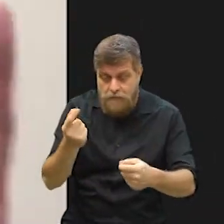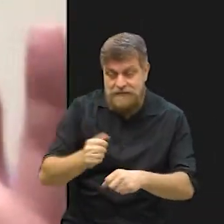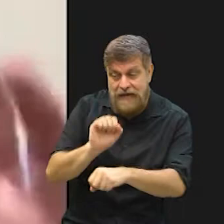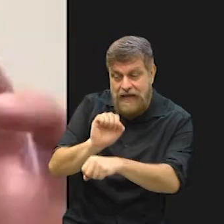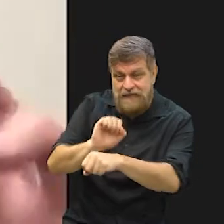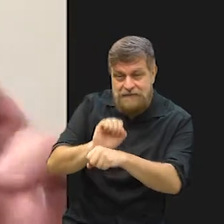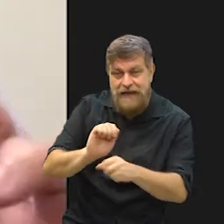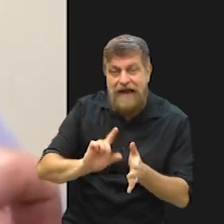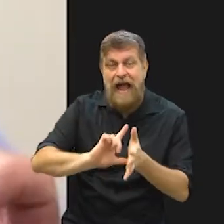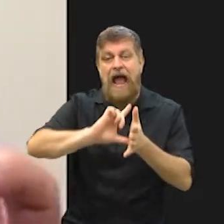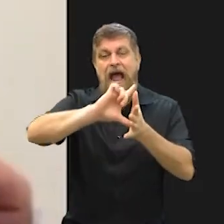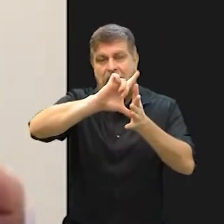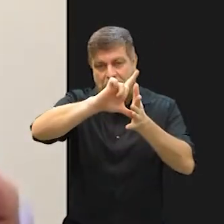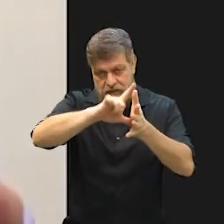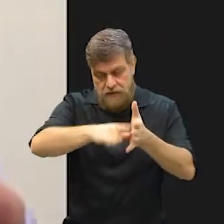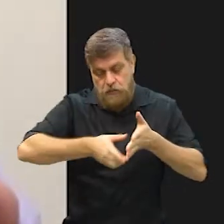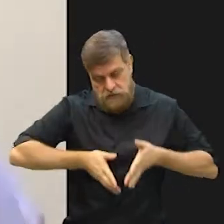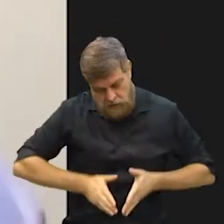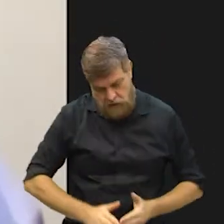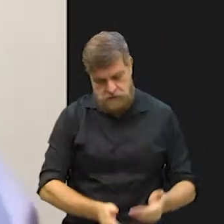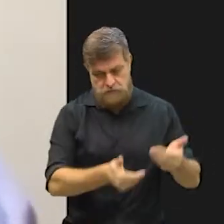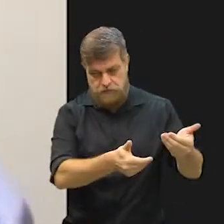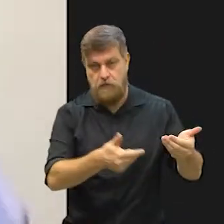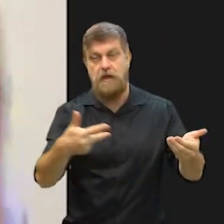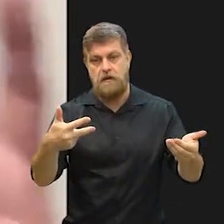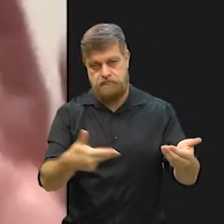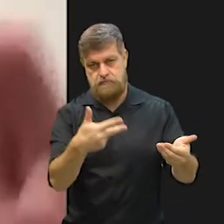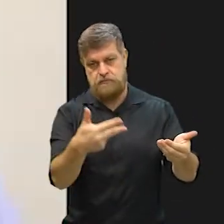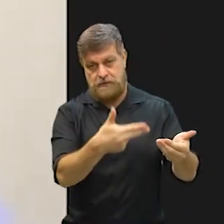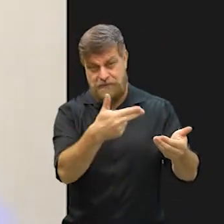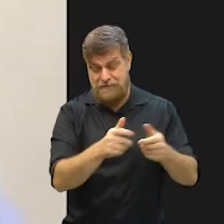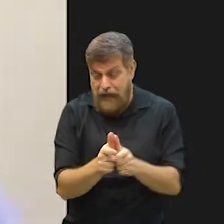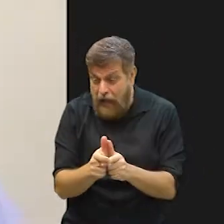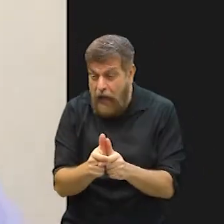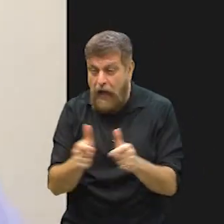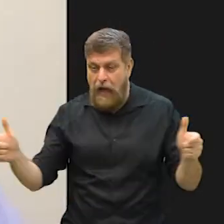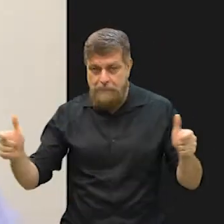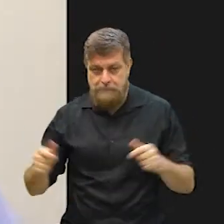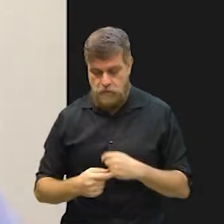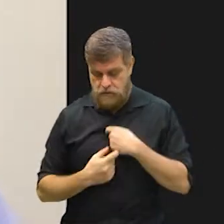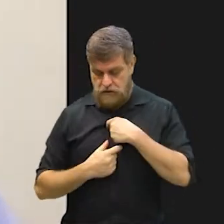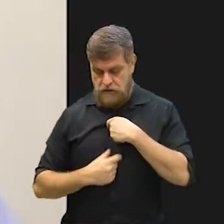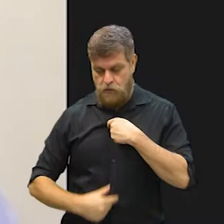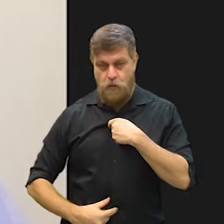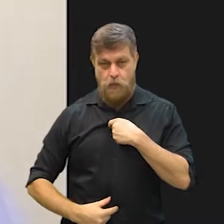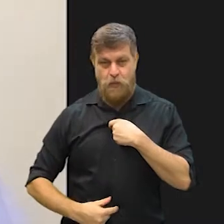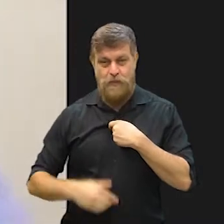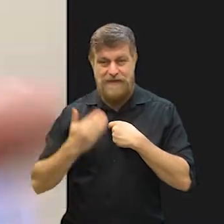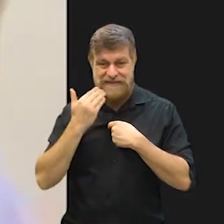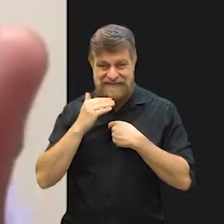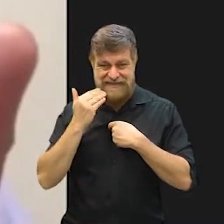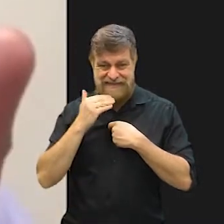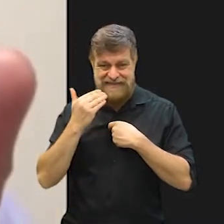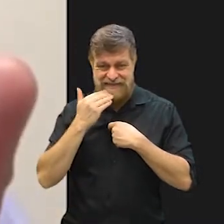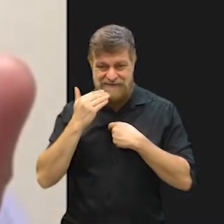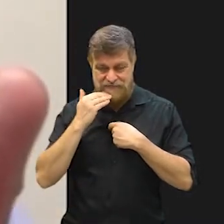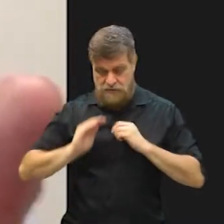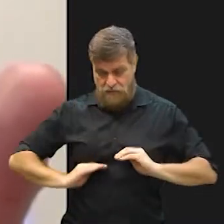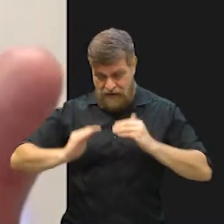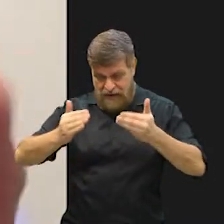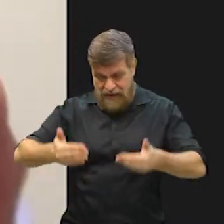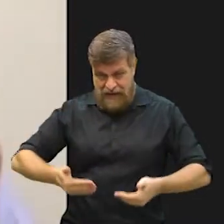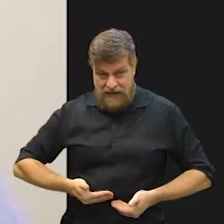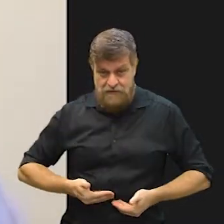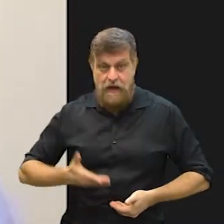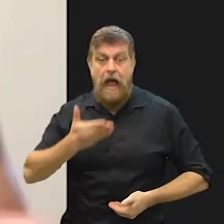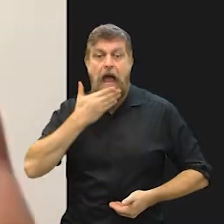é melhor deixar para corrigir depois, né? Mas a imensa maioria das mielomeningoceles vai se beneficiar